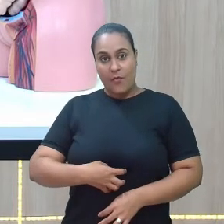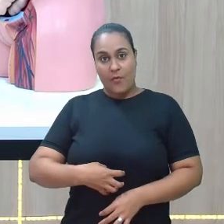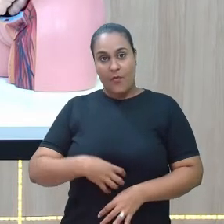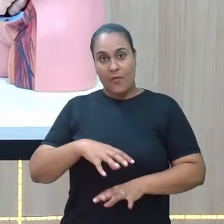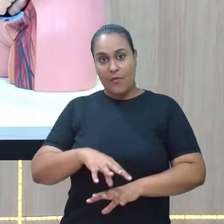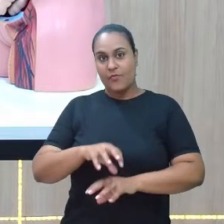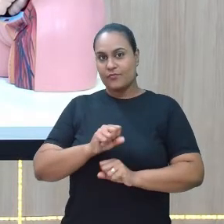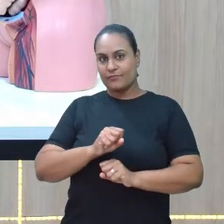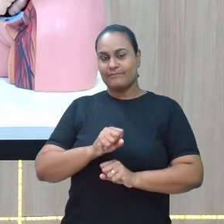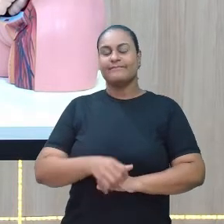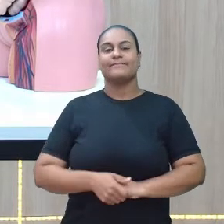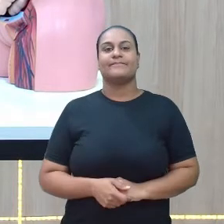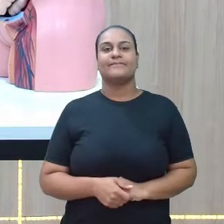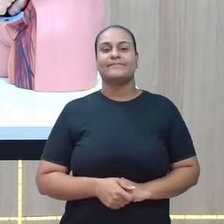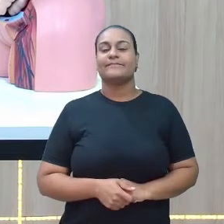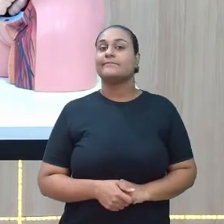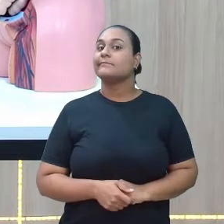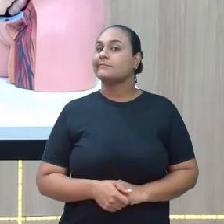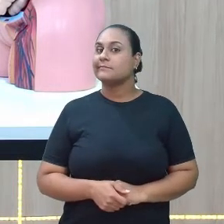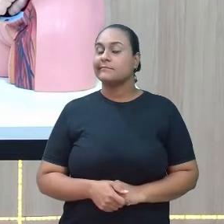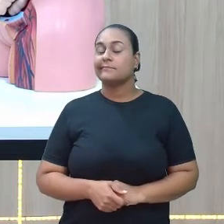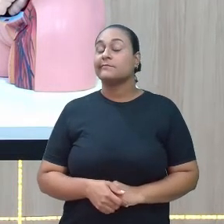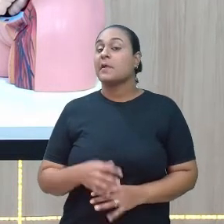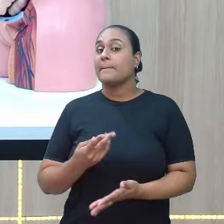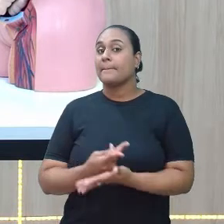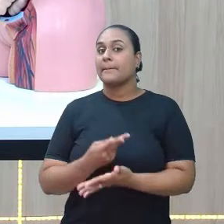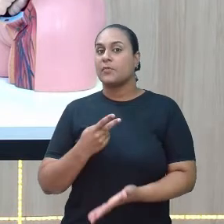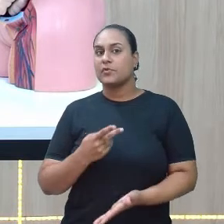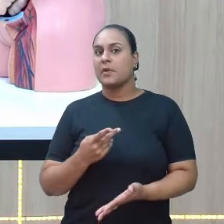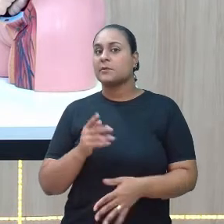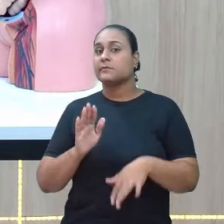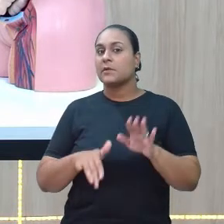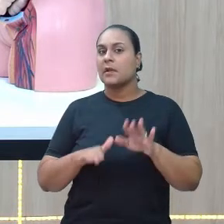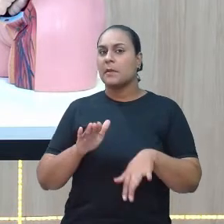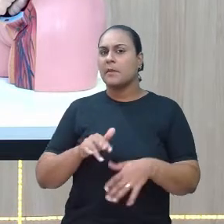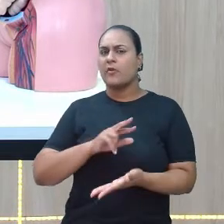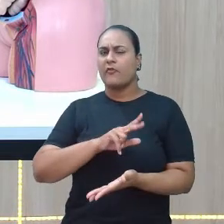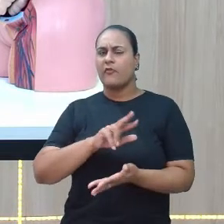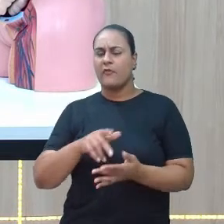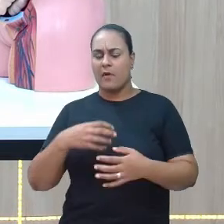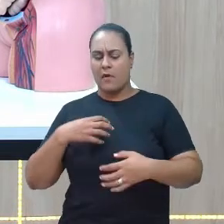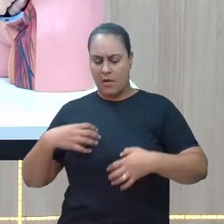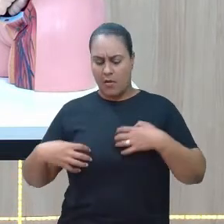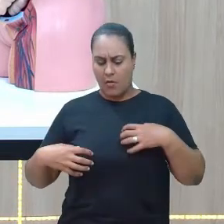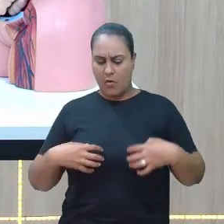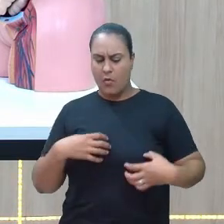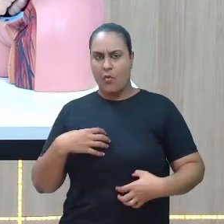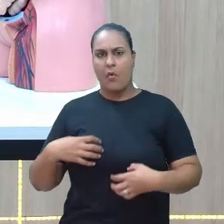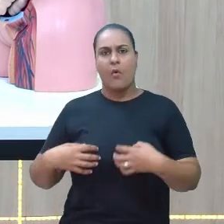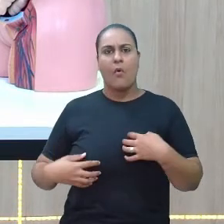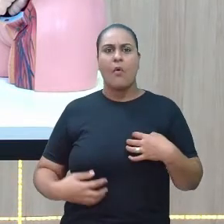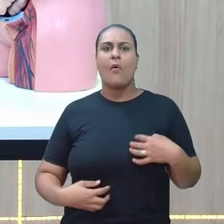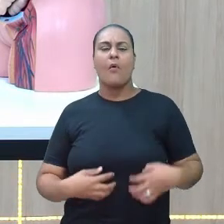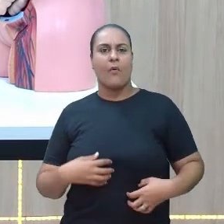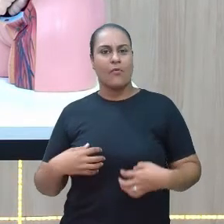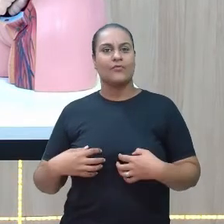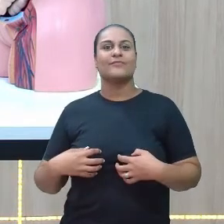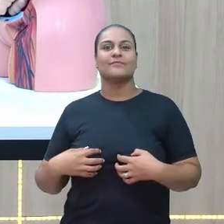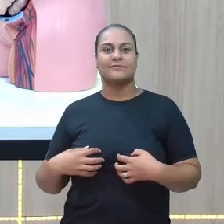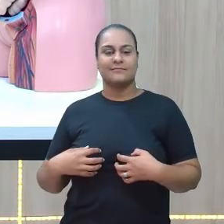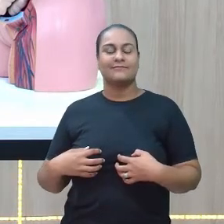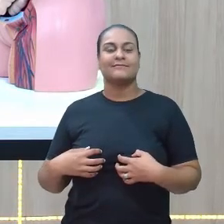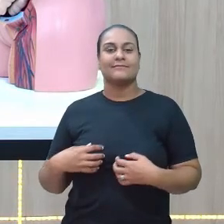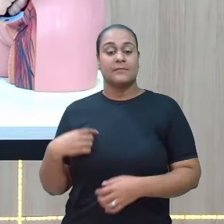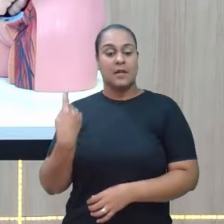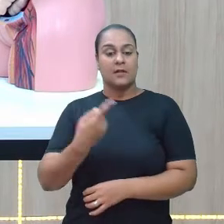nosso organismo. E para que isso ocorra, depende de vários órgãos, de várias enzimas produzidas para